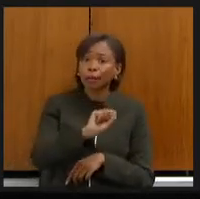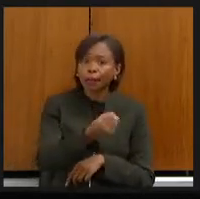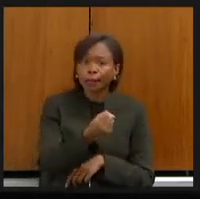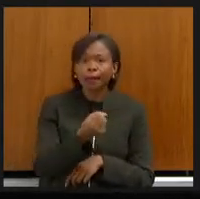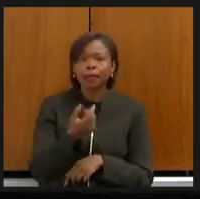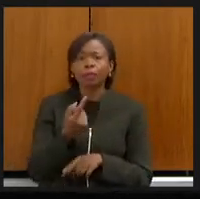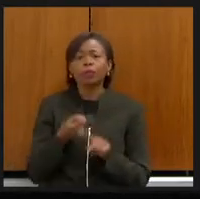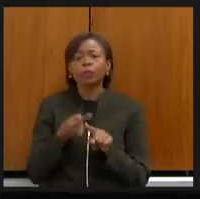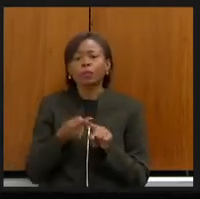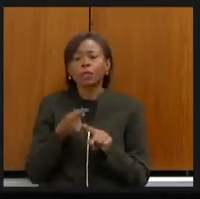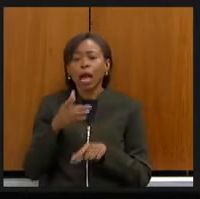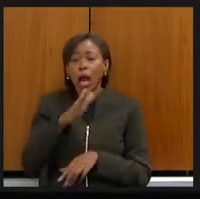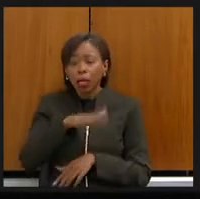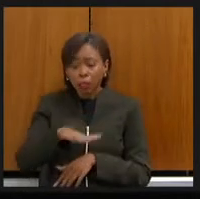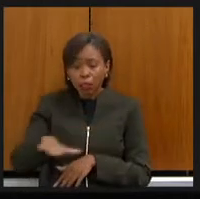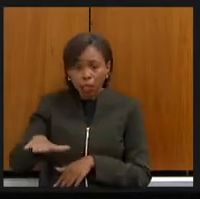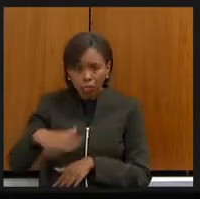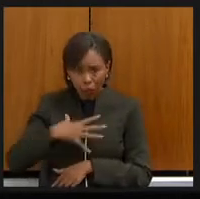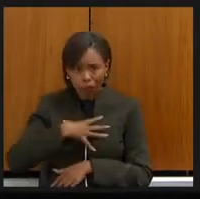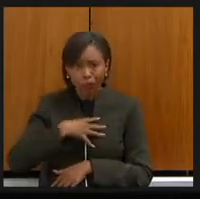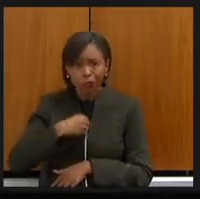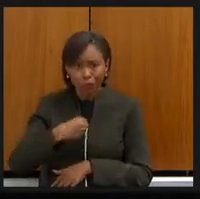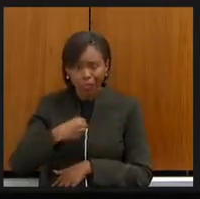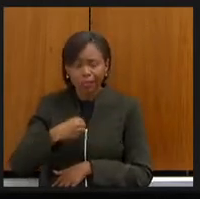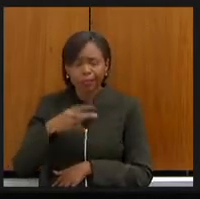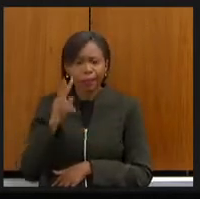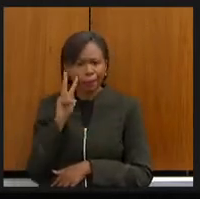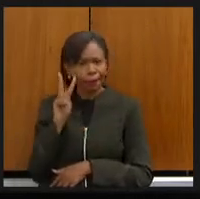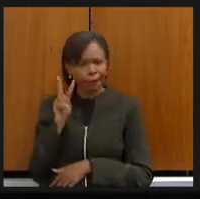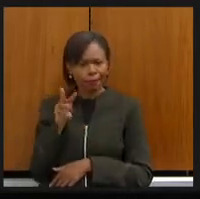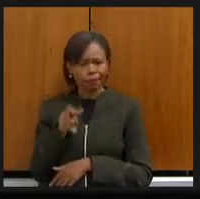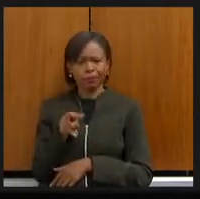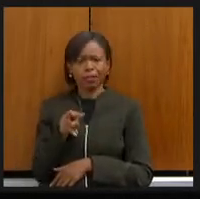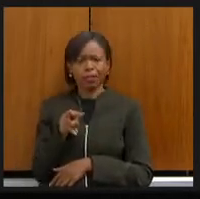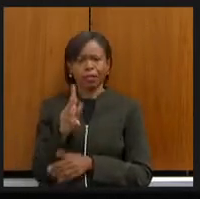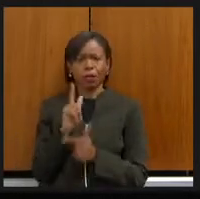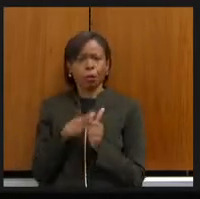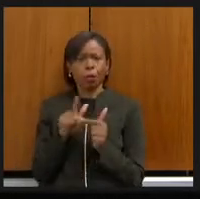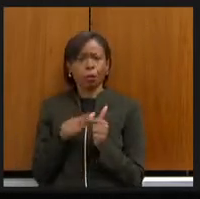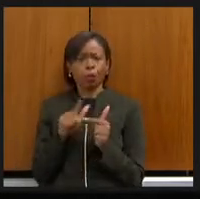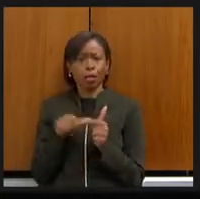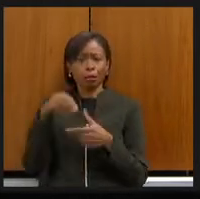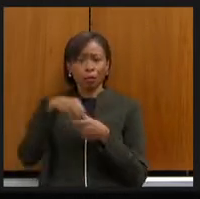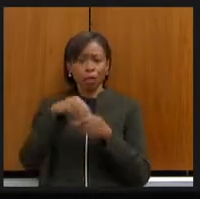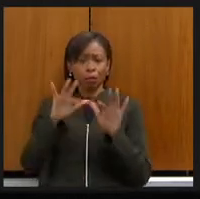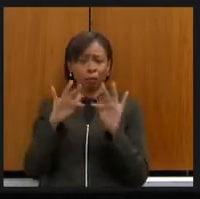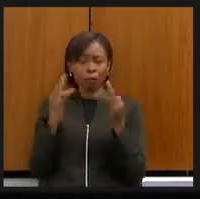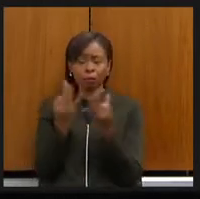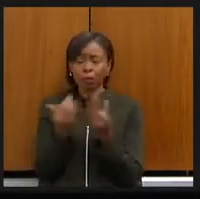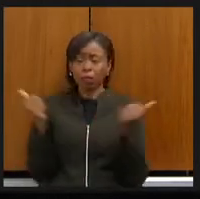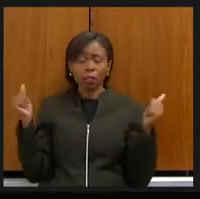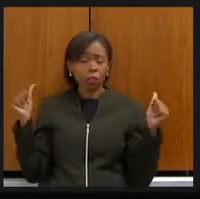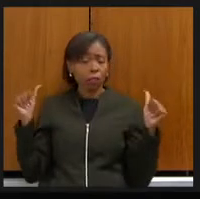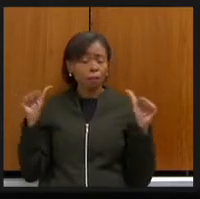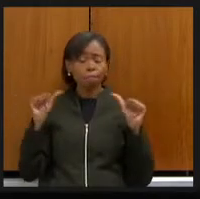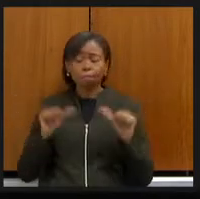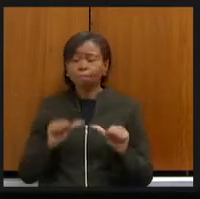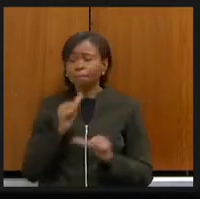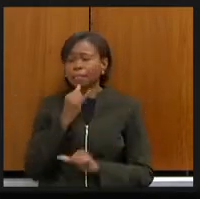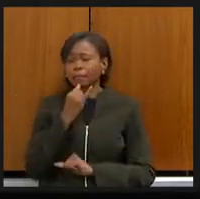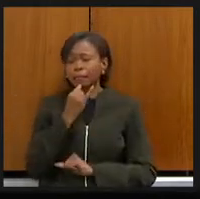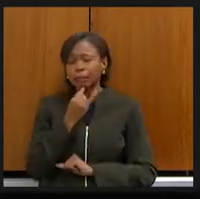aquelas crianças que estão ali quando você vai ver a situação da família é muito muito muito